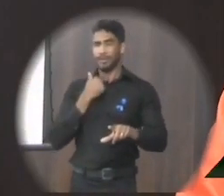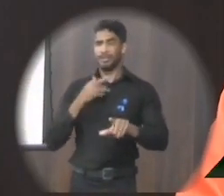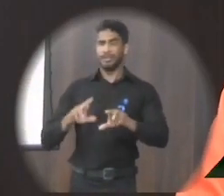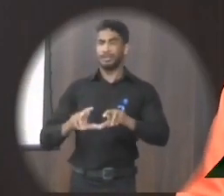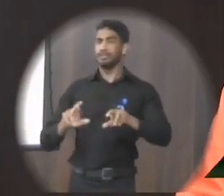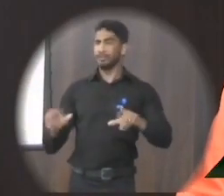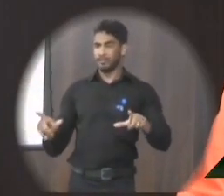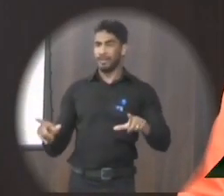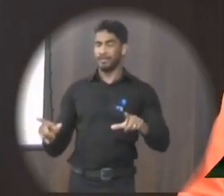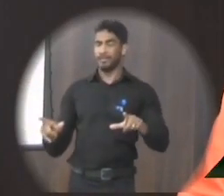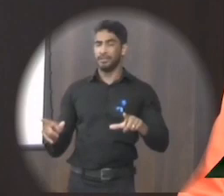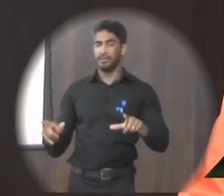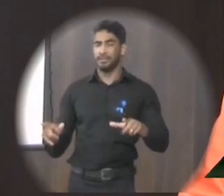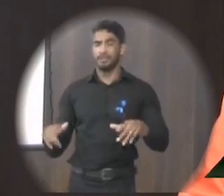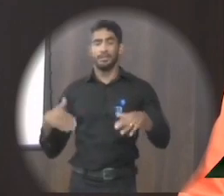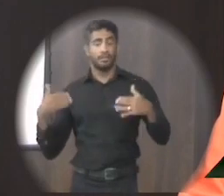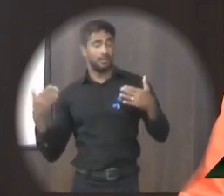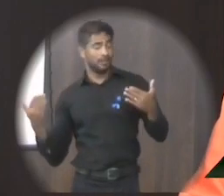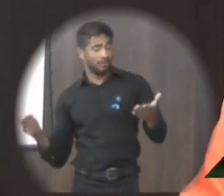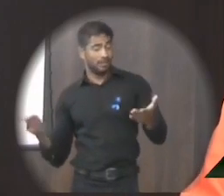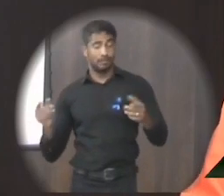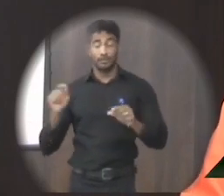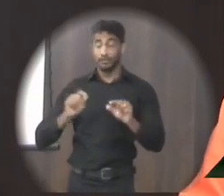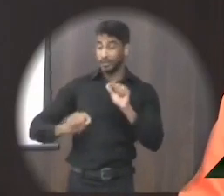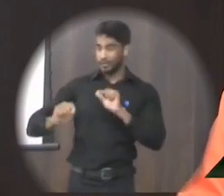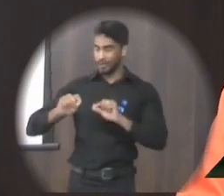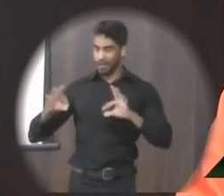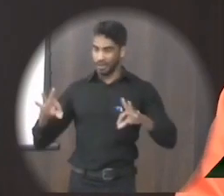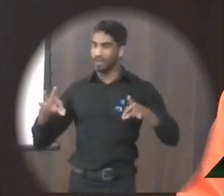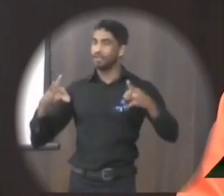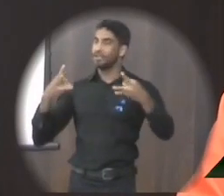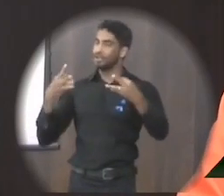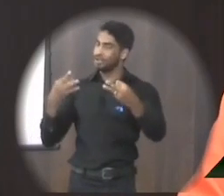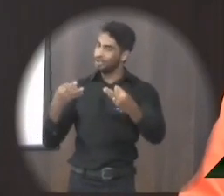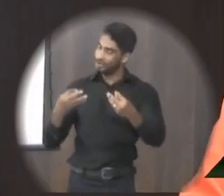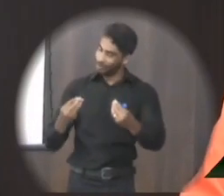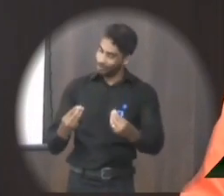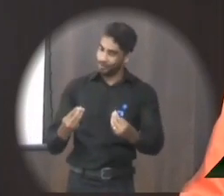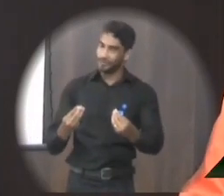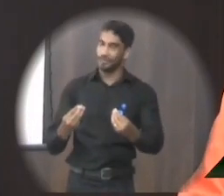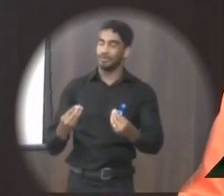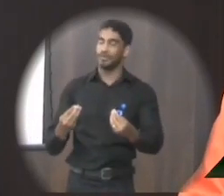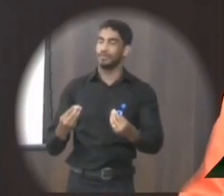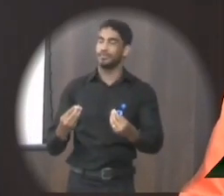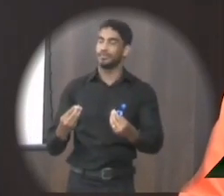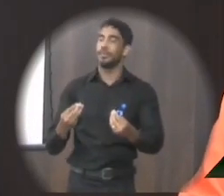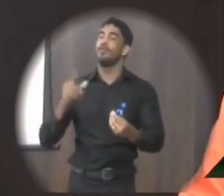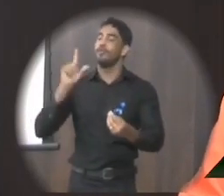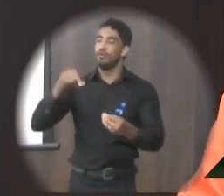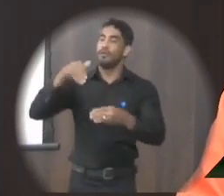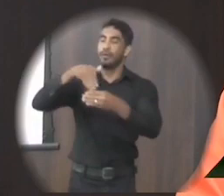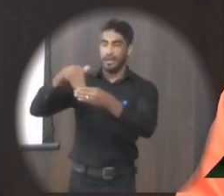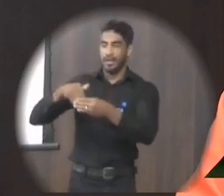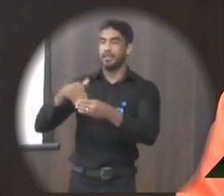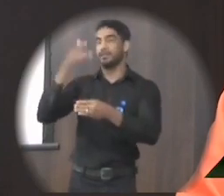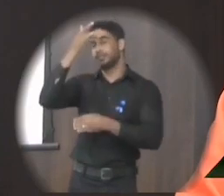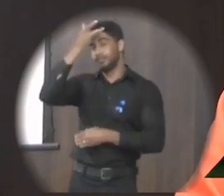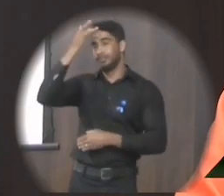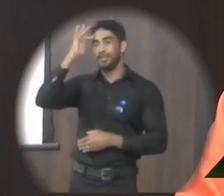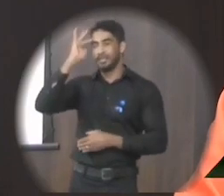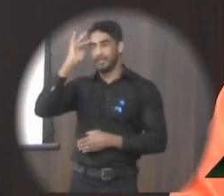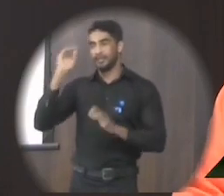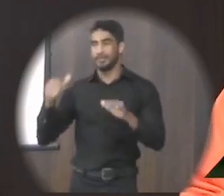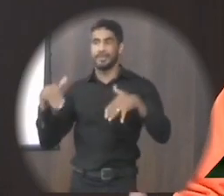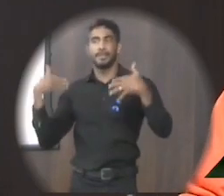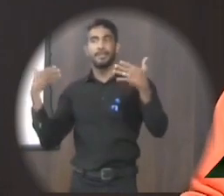diferente, uma vez que todos foram devidamente eleitos pelo povo, né?